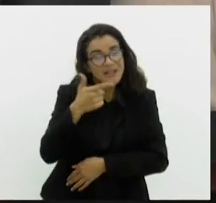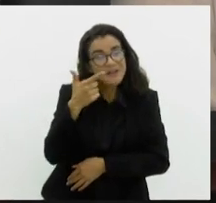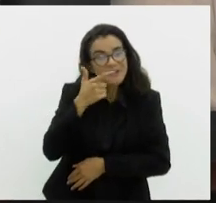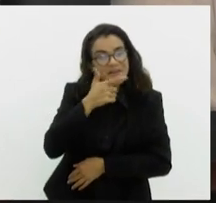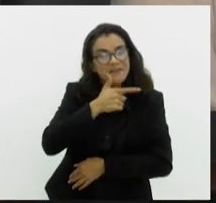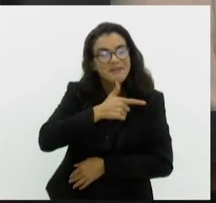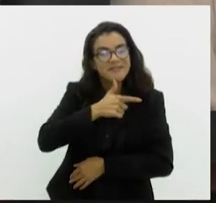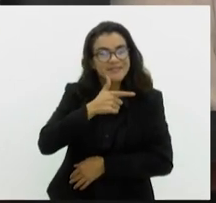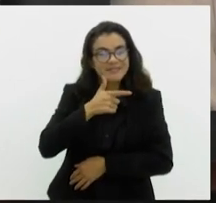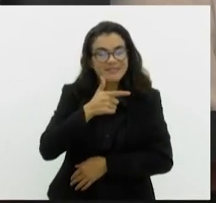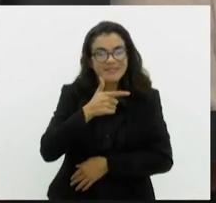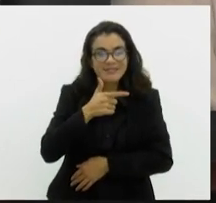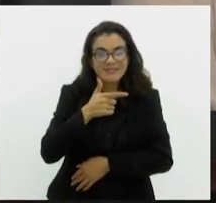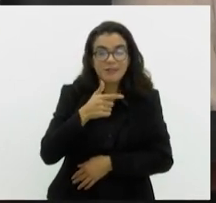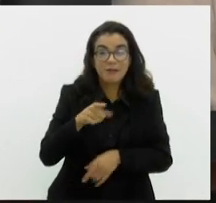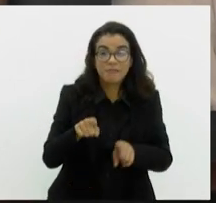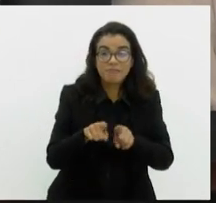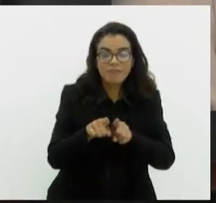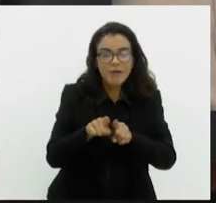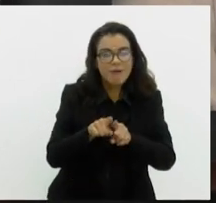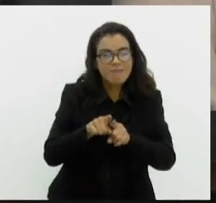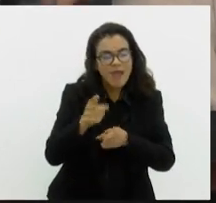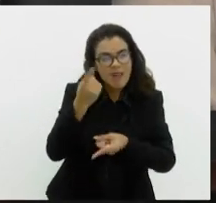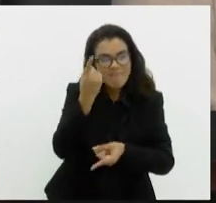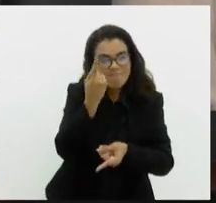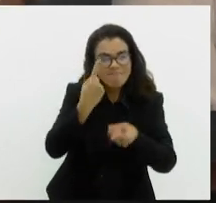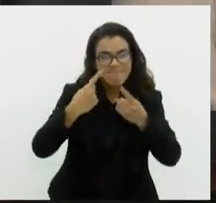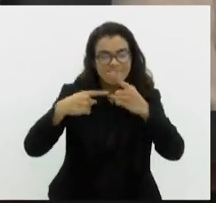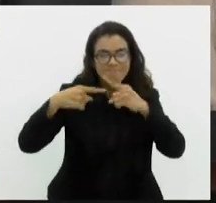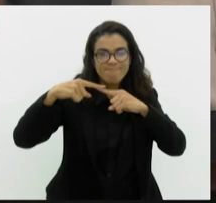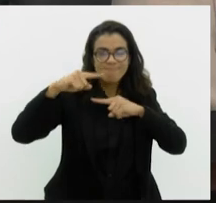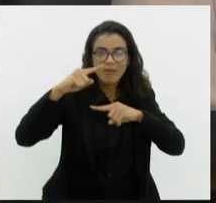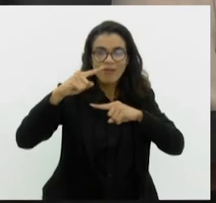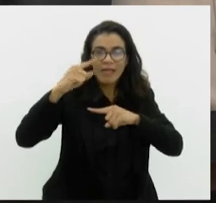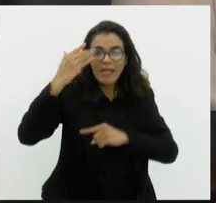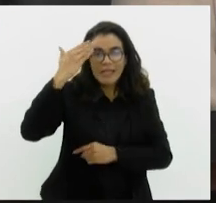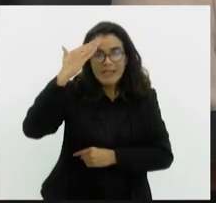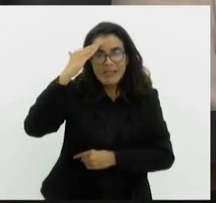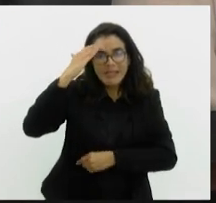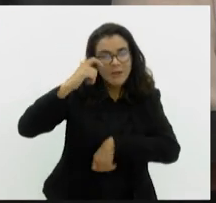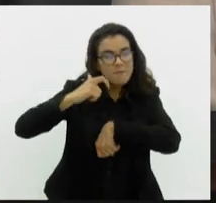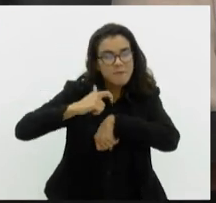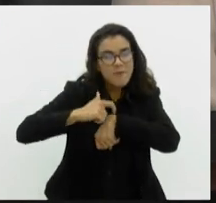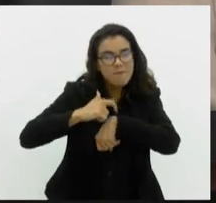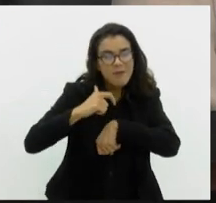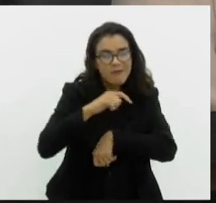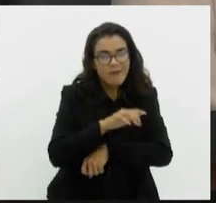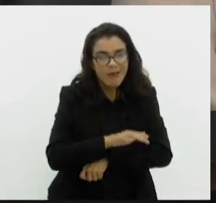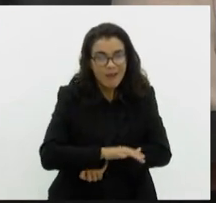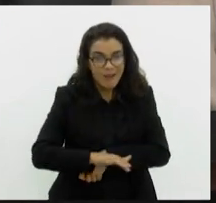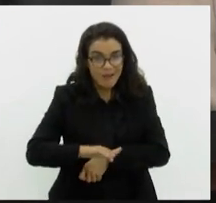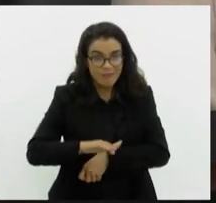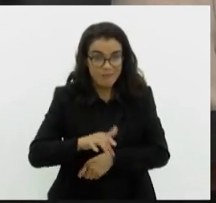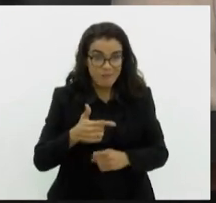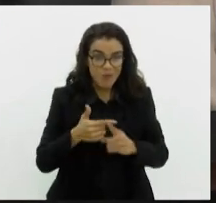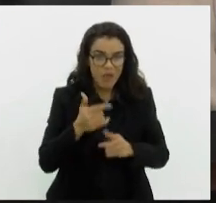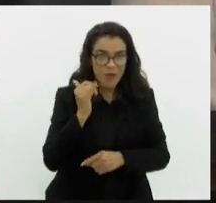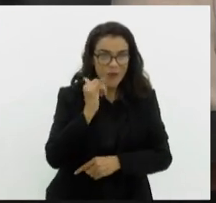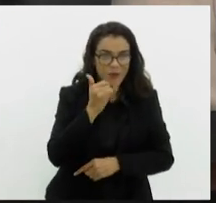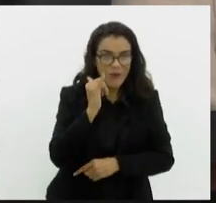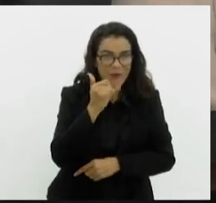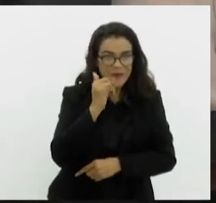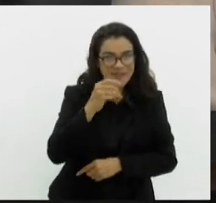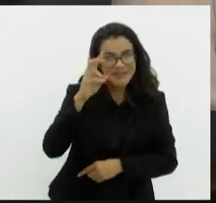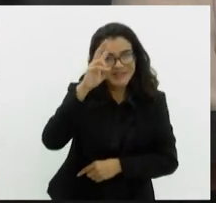é brilhante. Ela se tornou, se construiu e entendeu desde aquele momento pequenininha, porque é isso que conta a história, nas